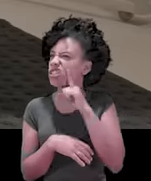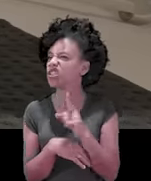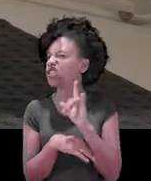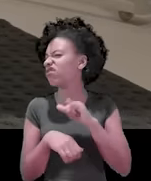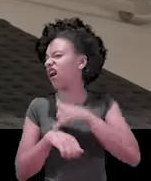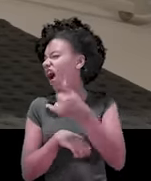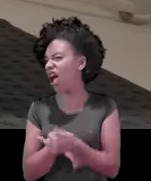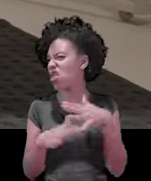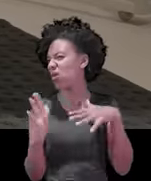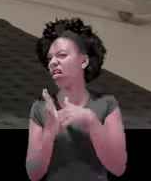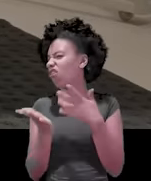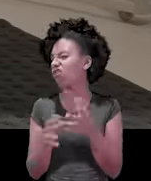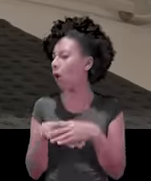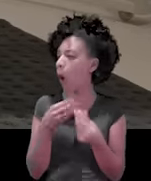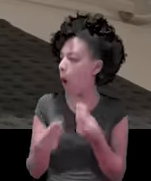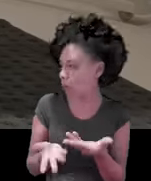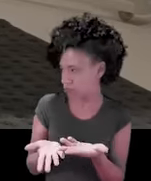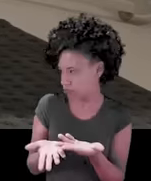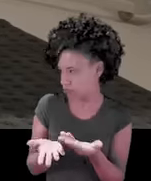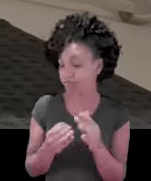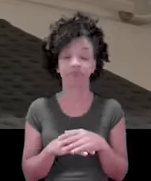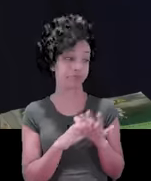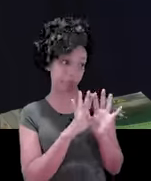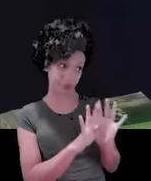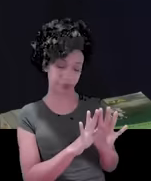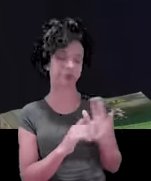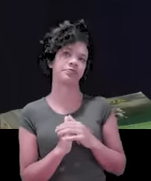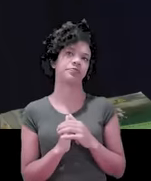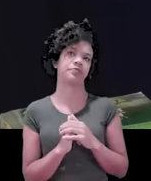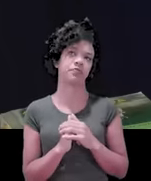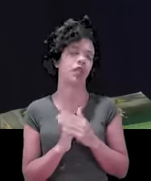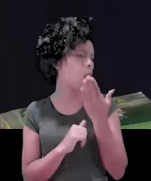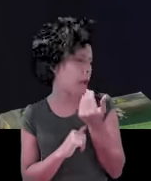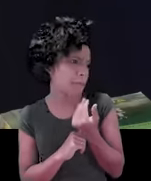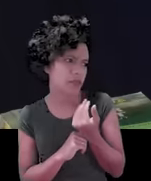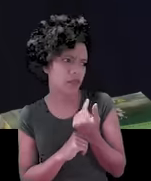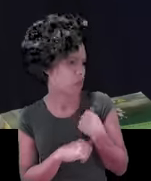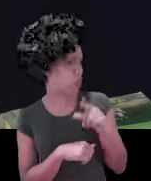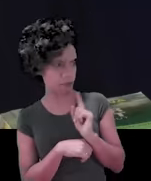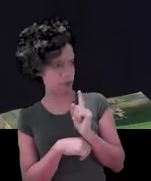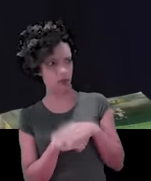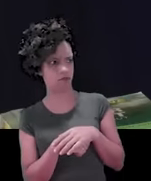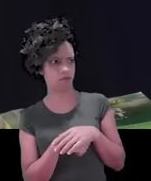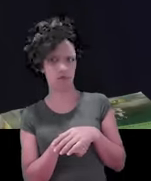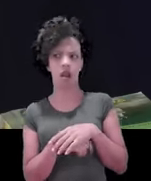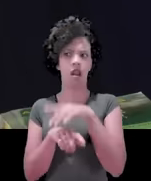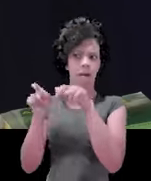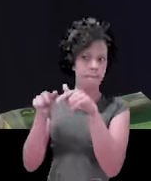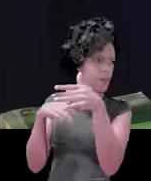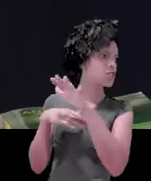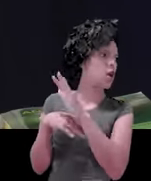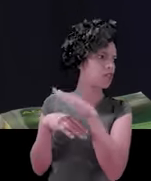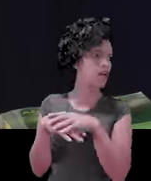caído é vai ser também como é que vocês fazem não é é uma pimenta em cima era para mim não era para o